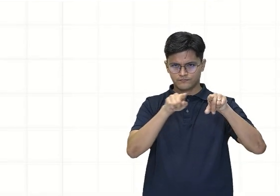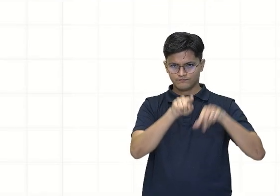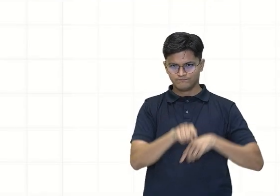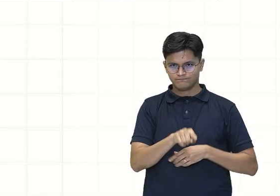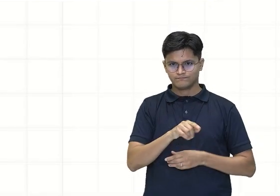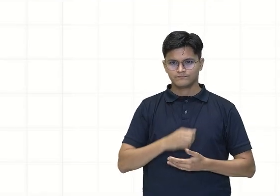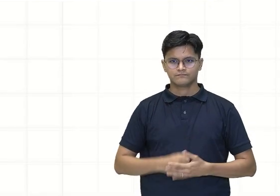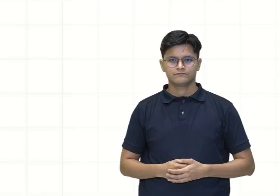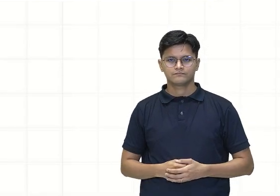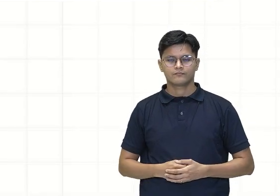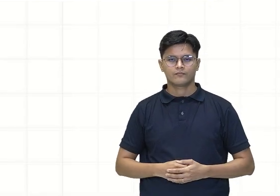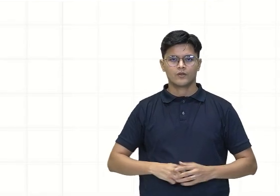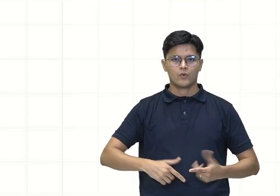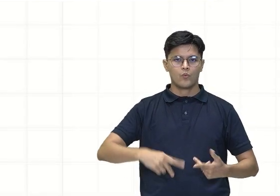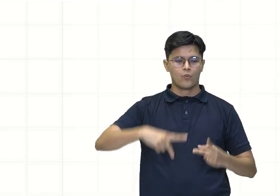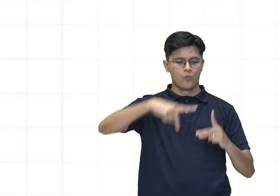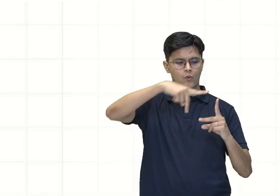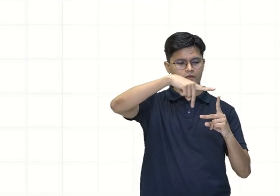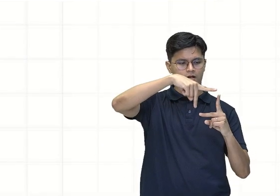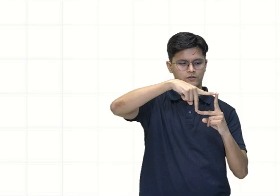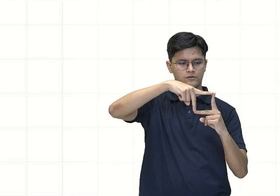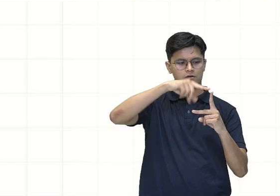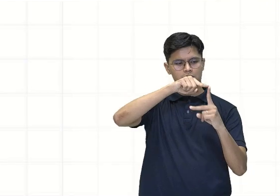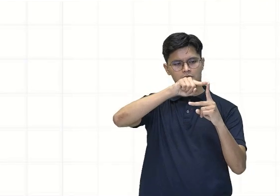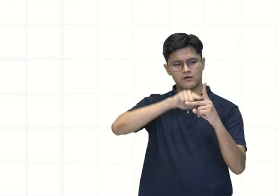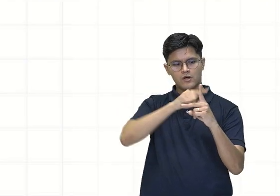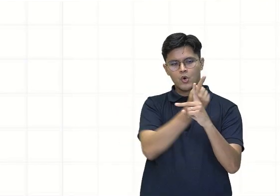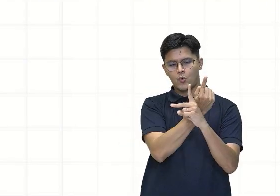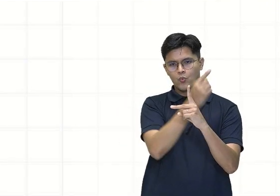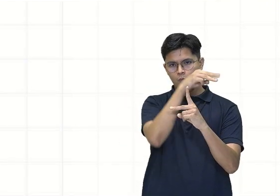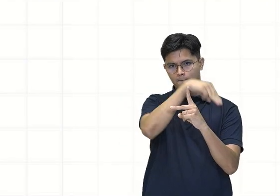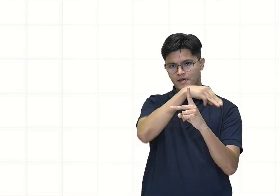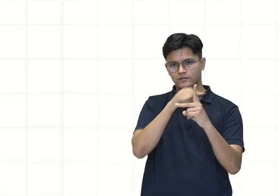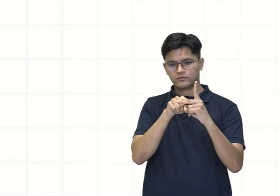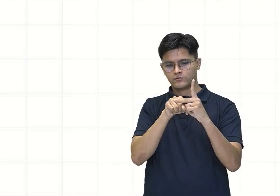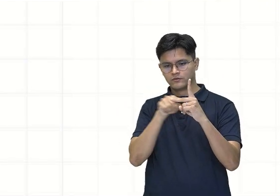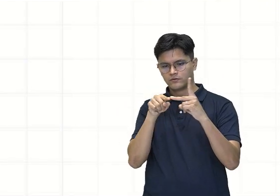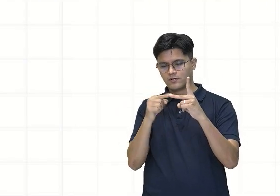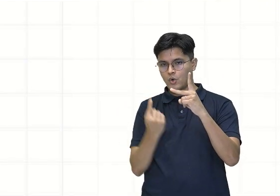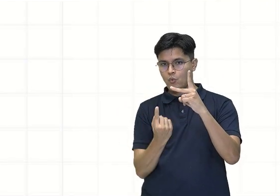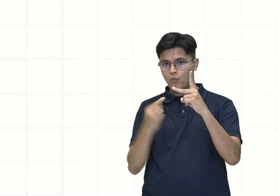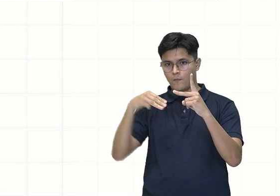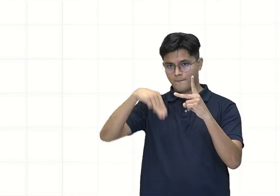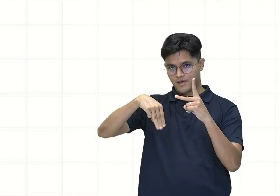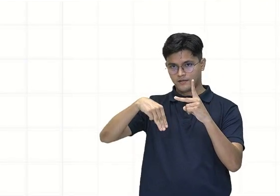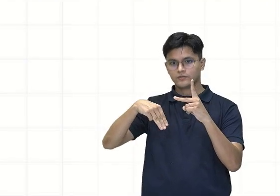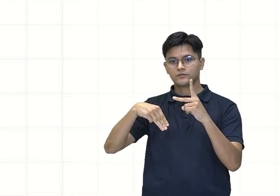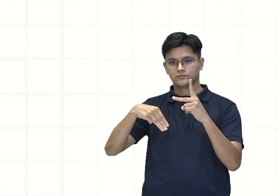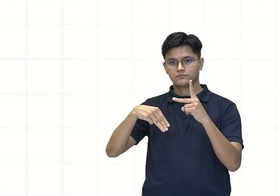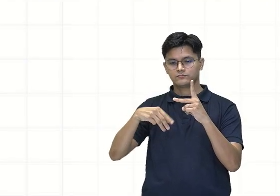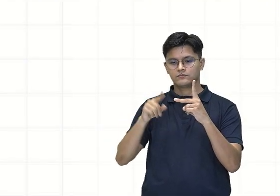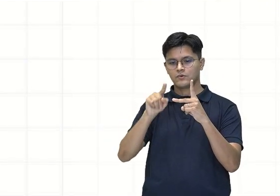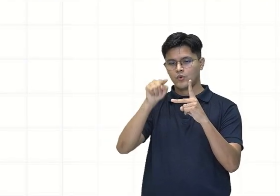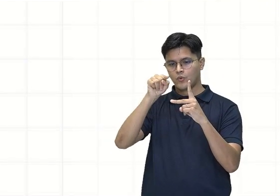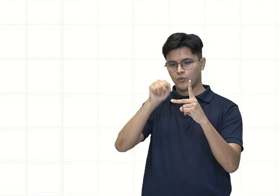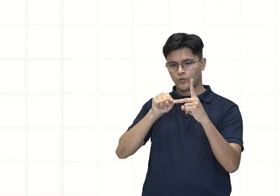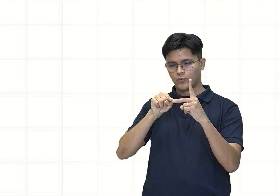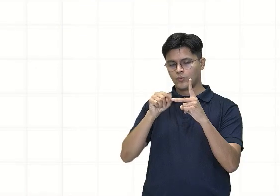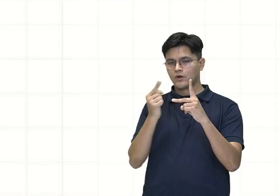metro. Então, observe bem, ó. Cada lado, ou seja, vou colocar neste aqui do lado, ó.